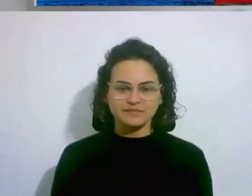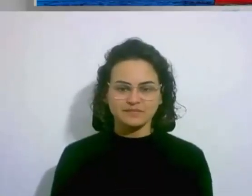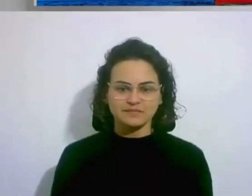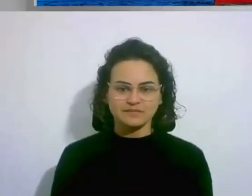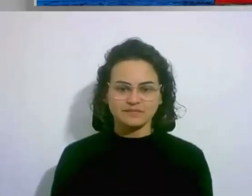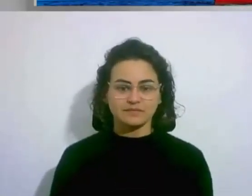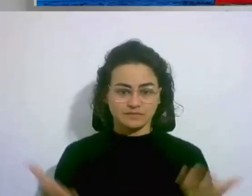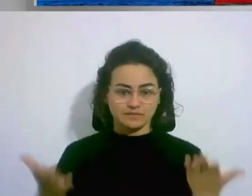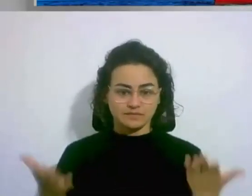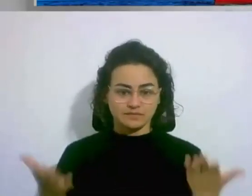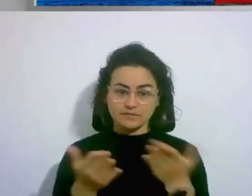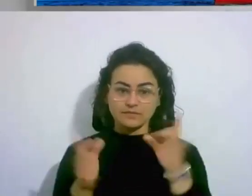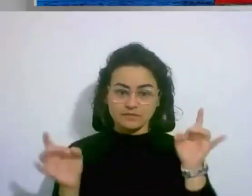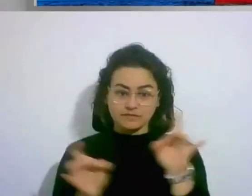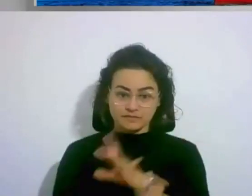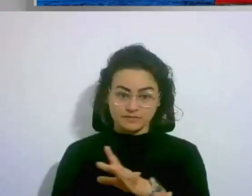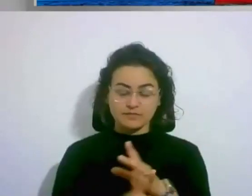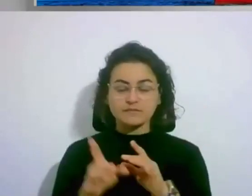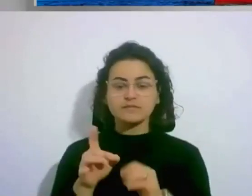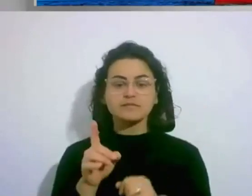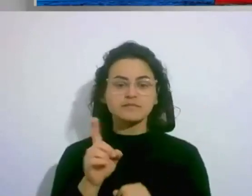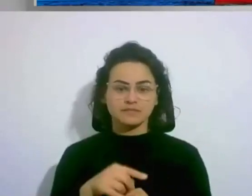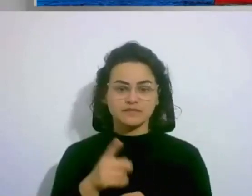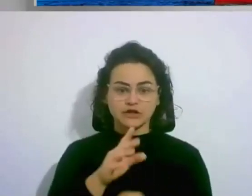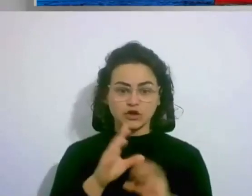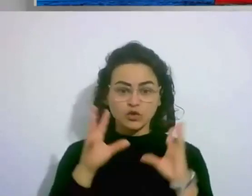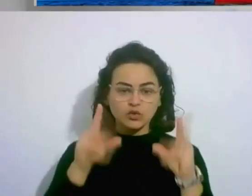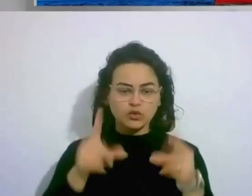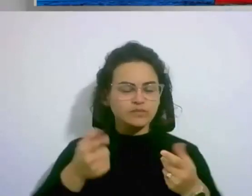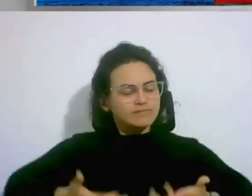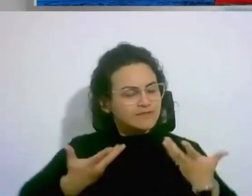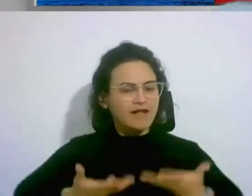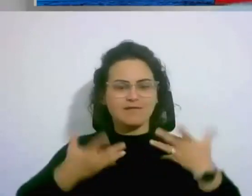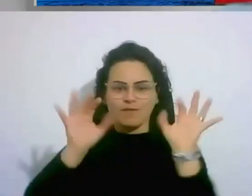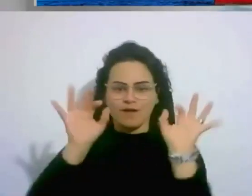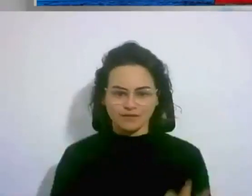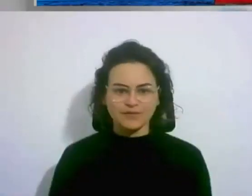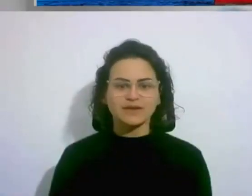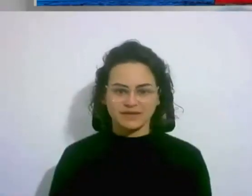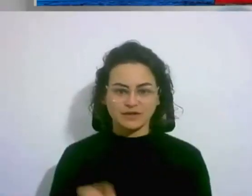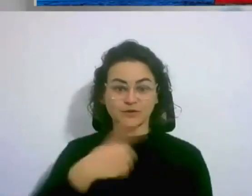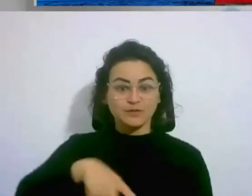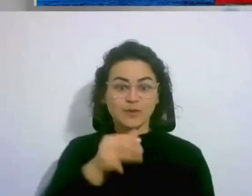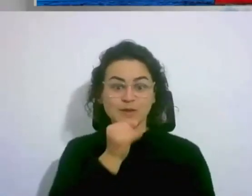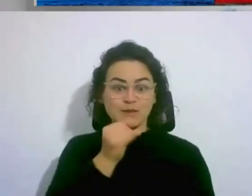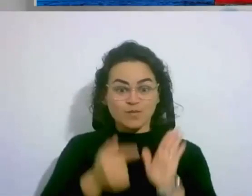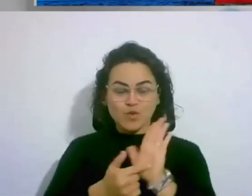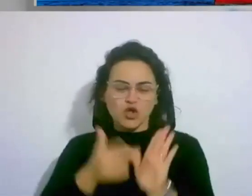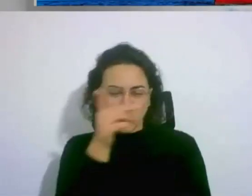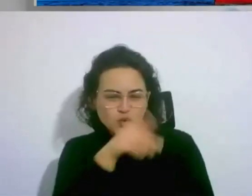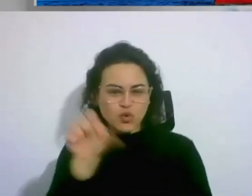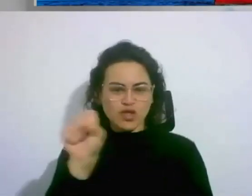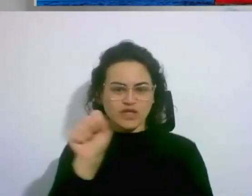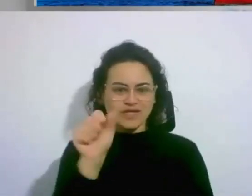nós fazermos aí o nosso encerramento, todos estão motivados, com certeza, exemplos de sucesso, é hora de